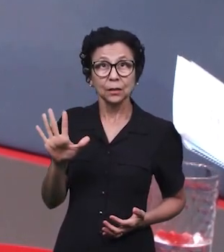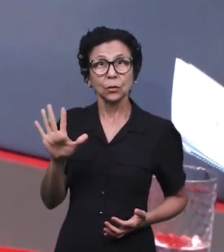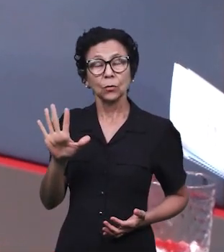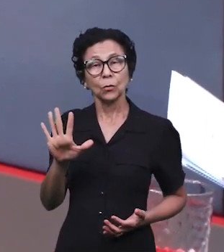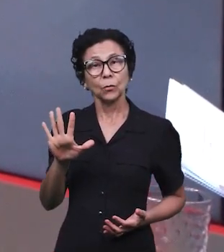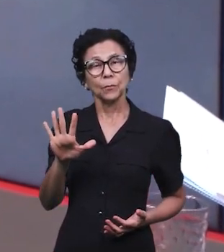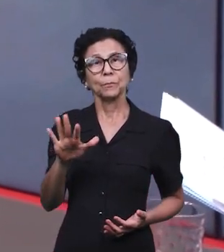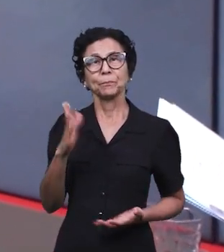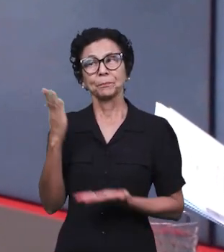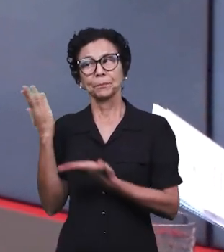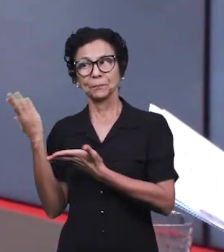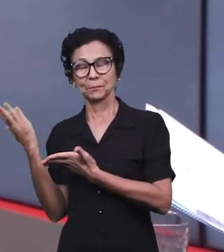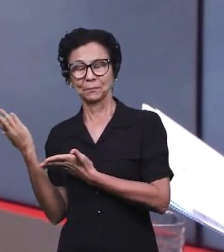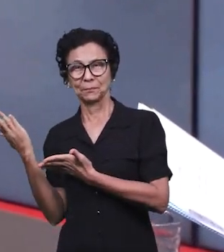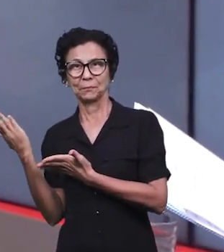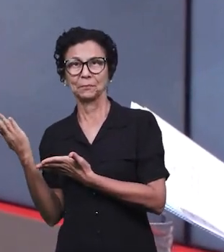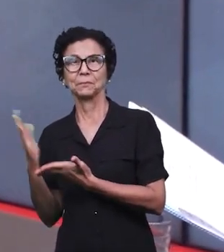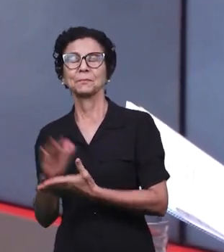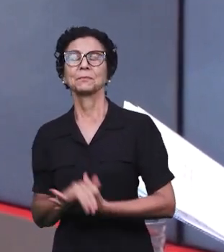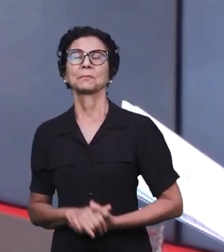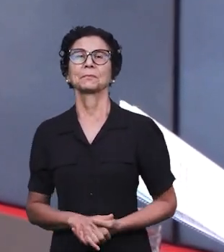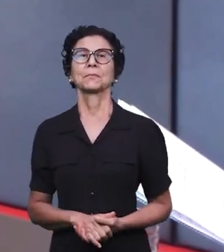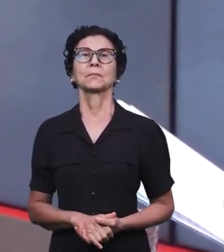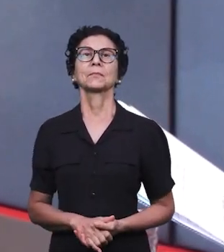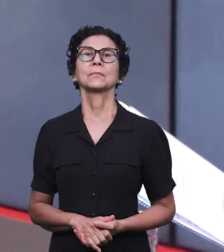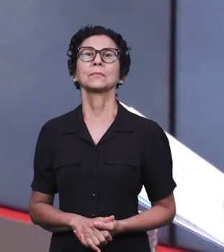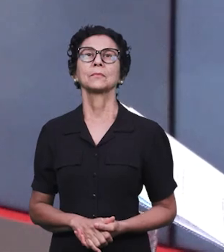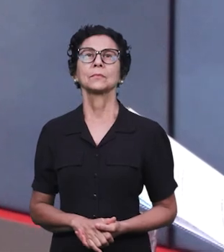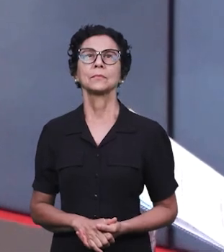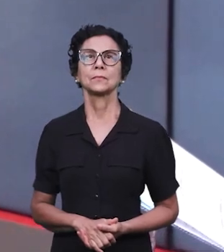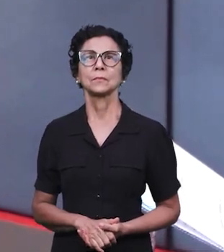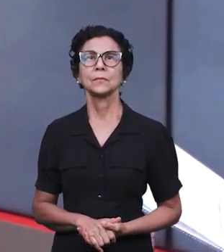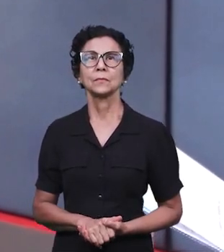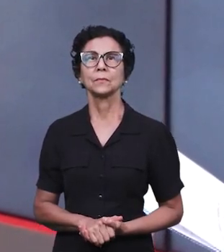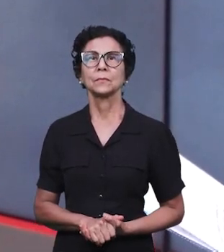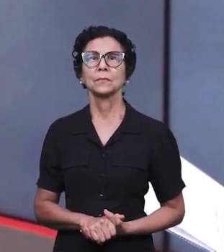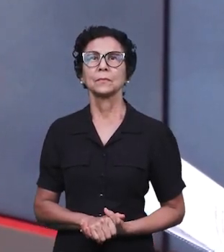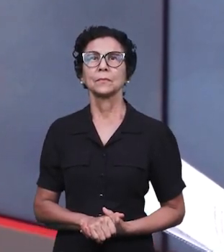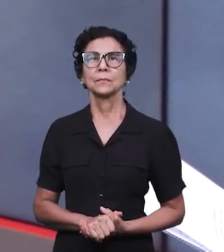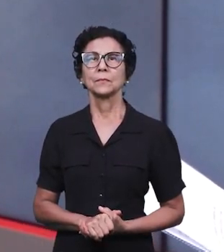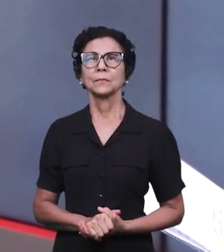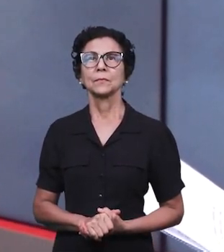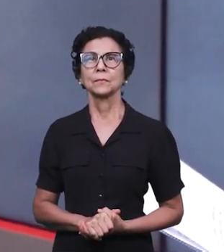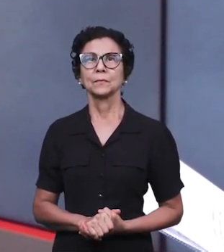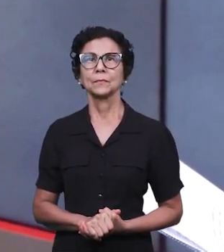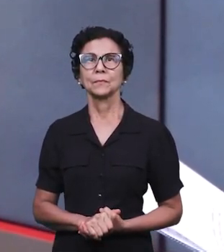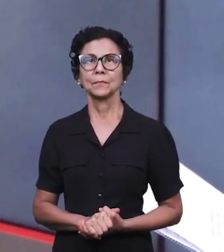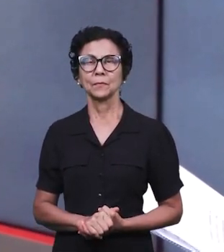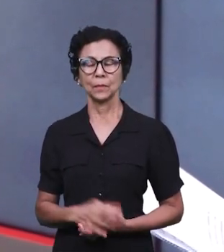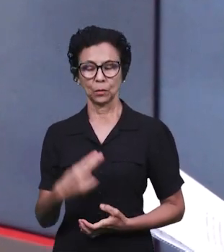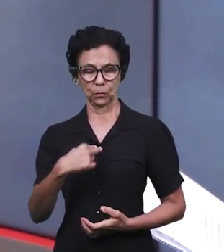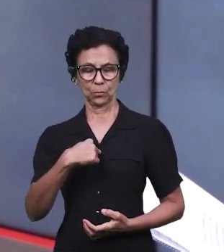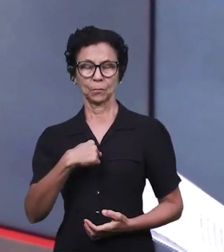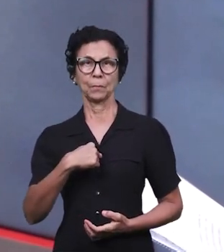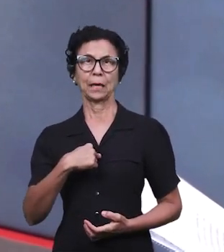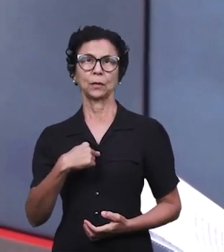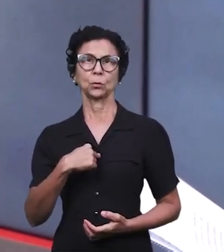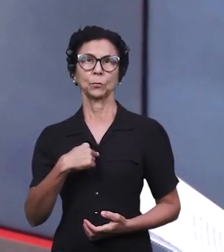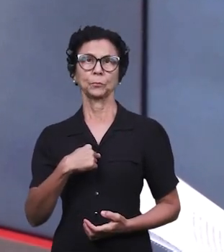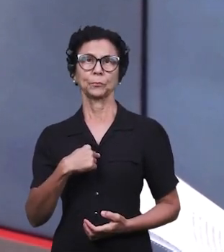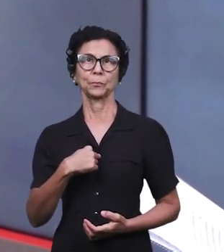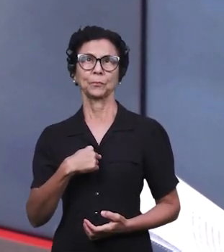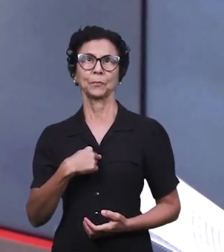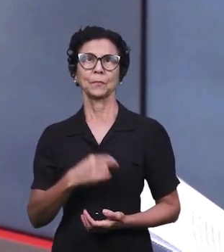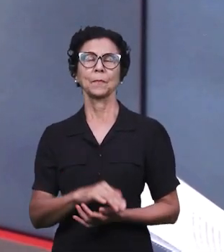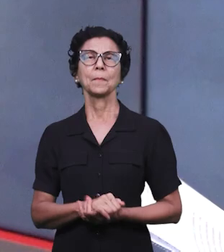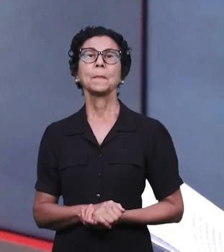vai virar, você virou e você vai com os 2 dedinhos no meio do peito da criança e você vai fazer